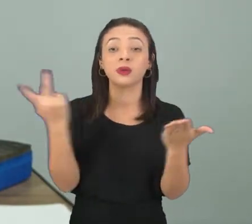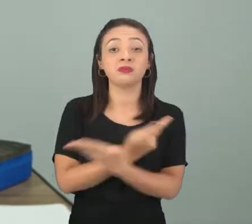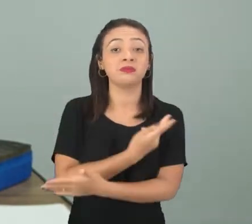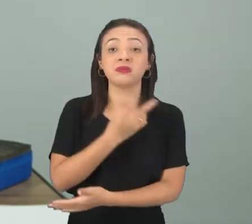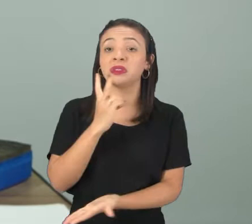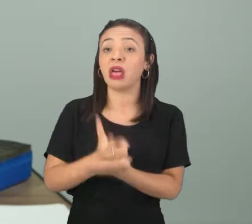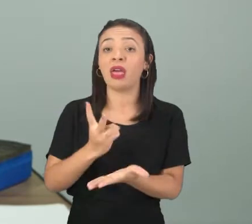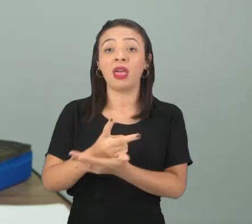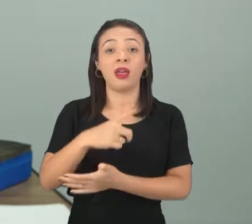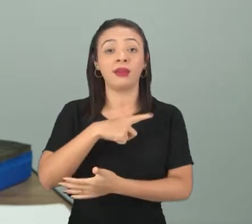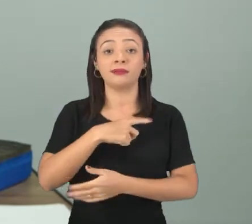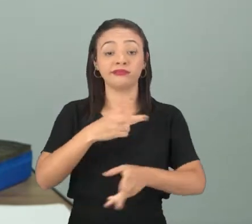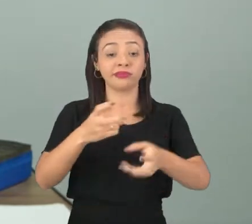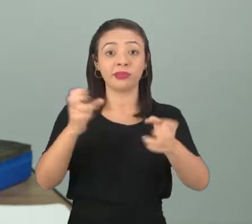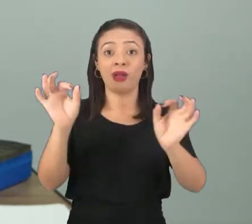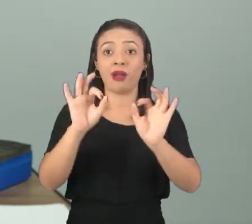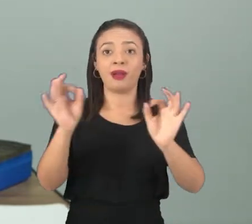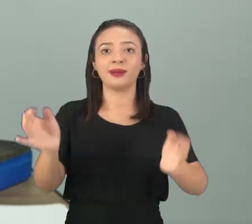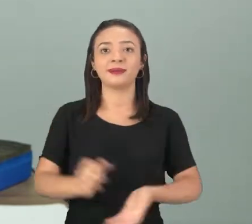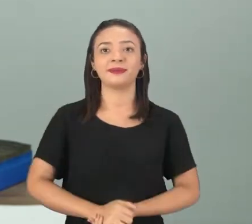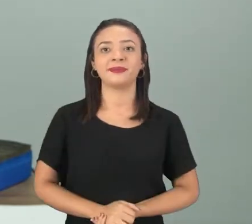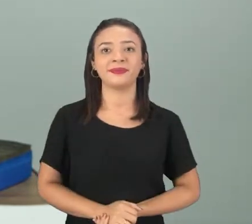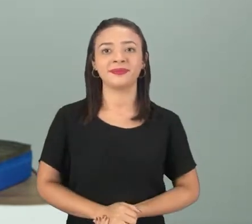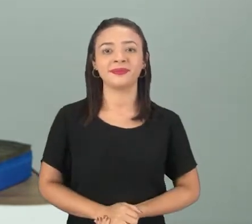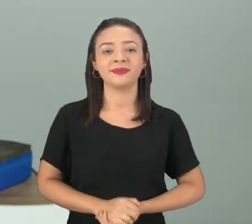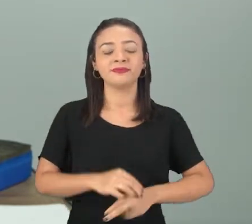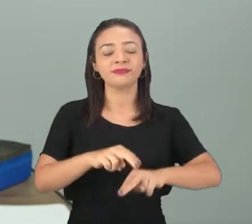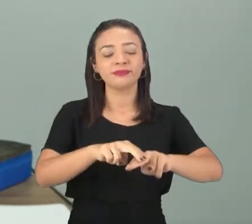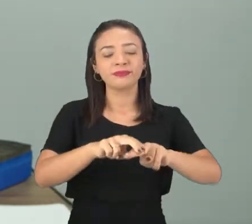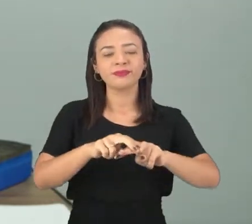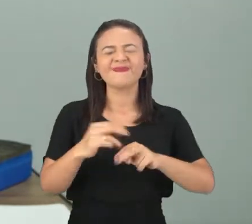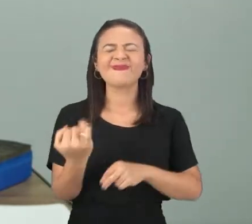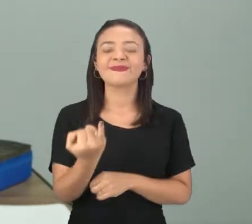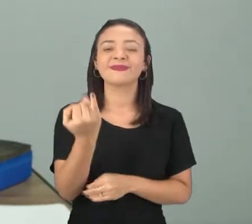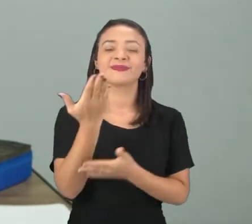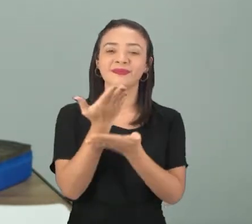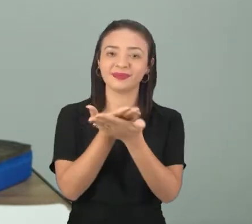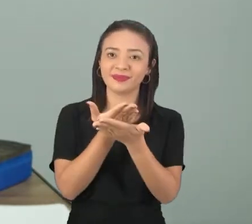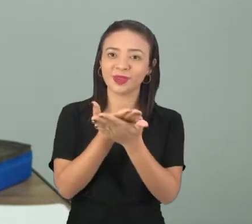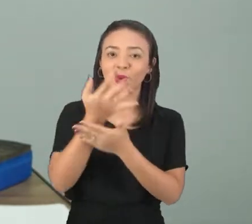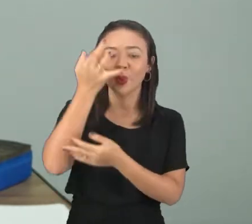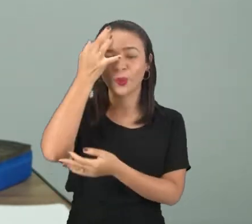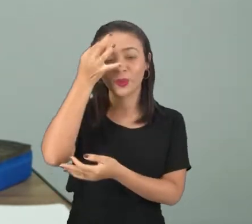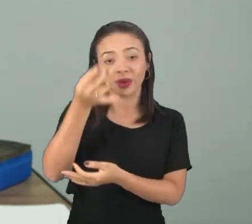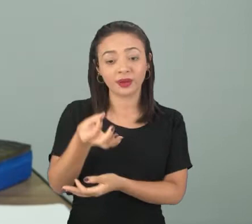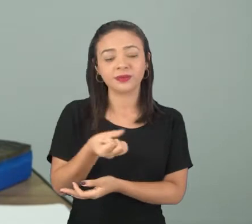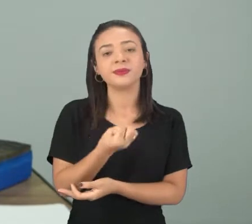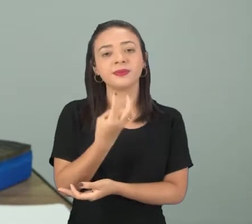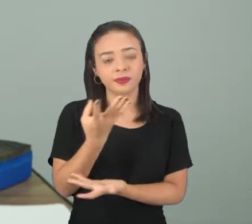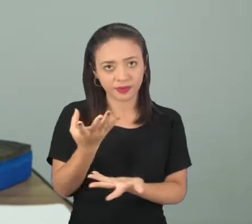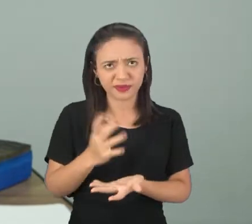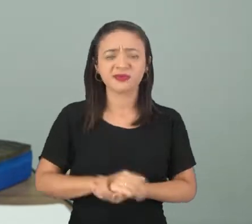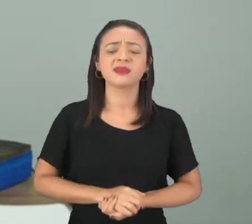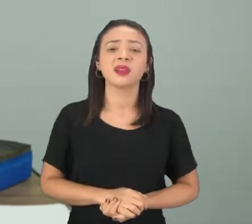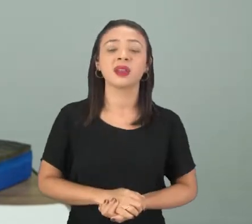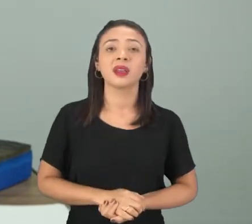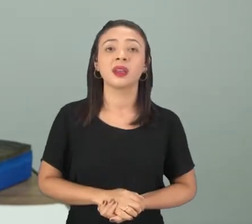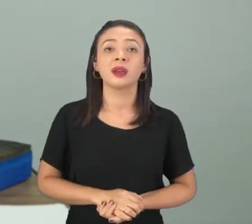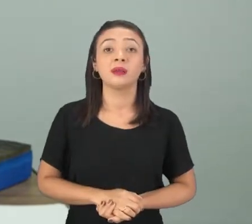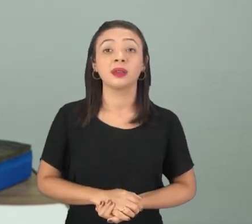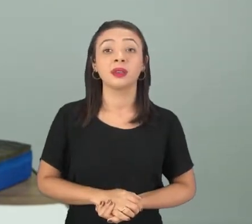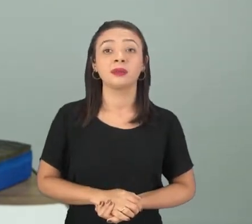viver em todos os dias está passando e nem percebe tá por isso que a importância de se estudar compreender os cálculos e as situações como